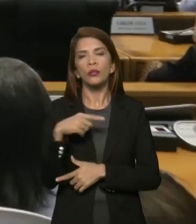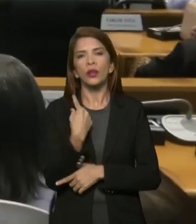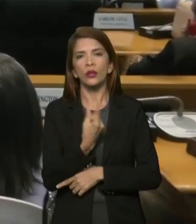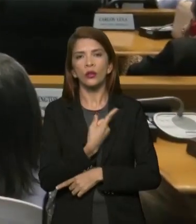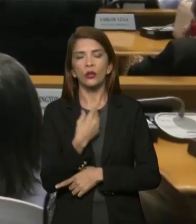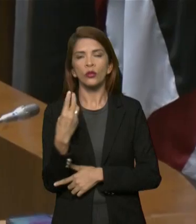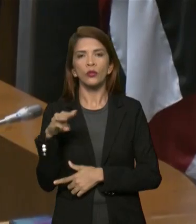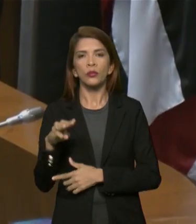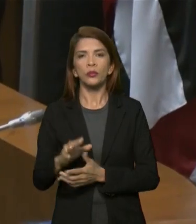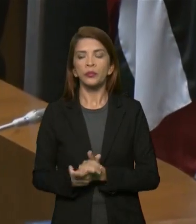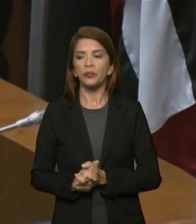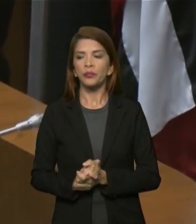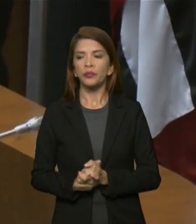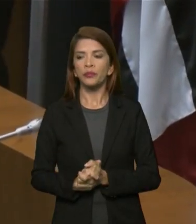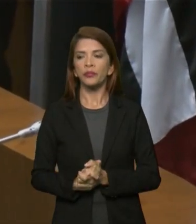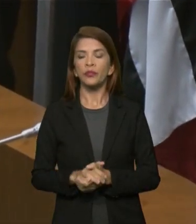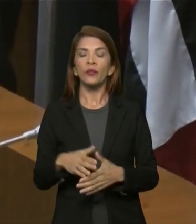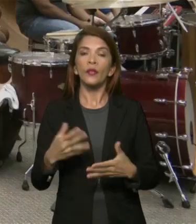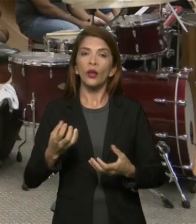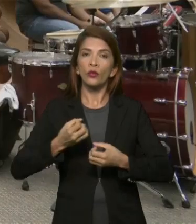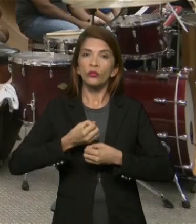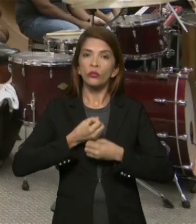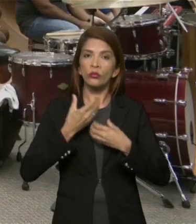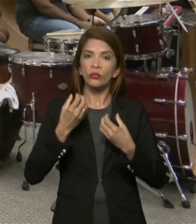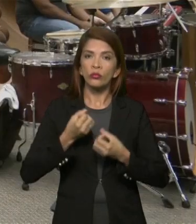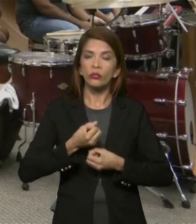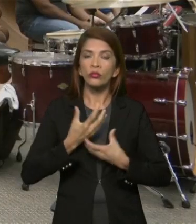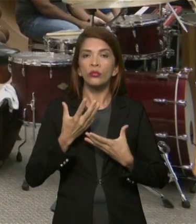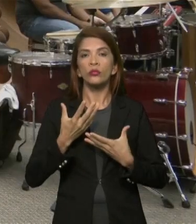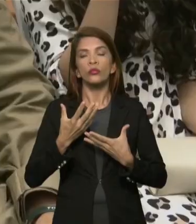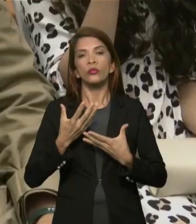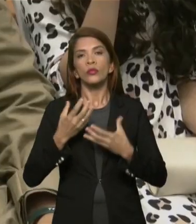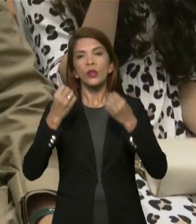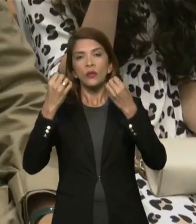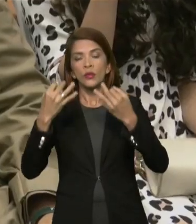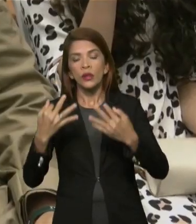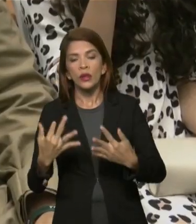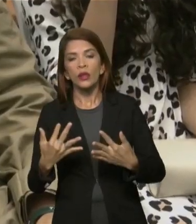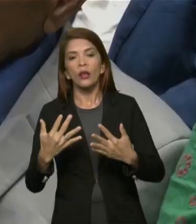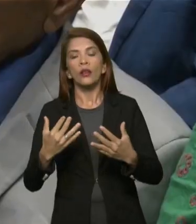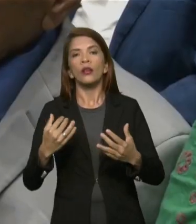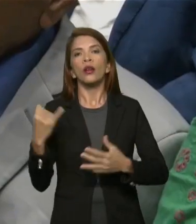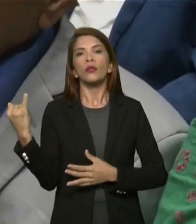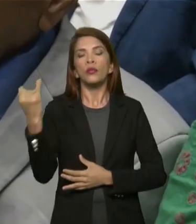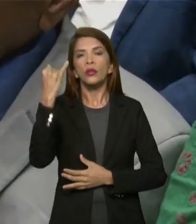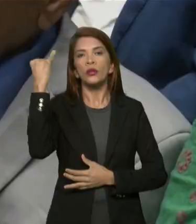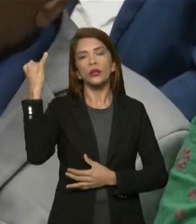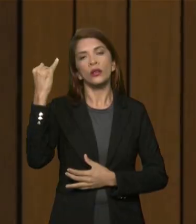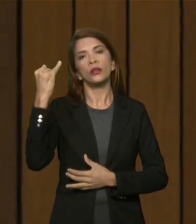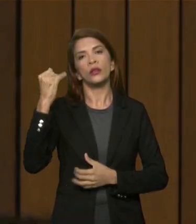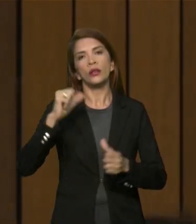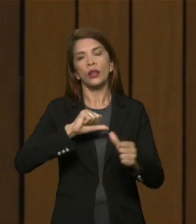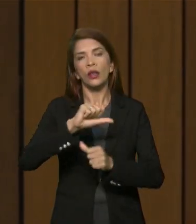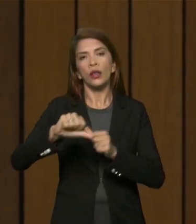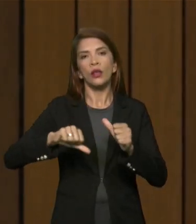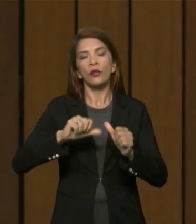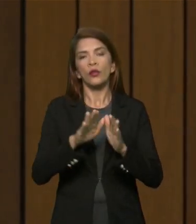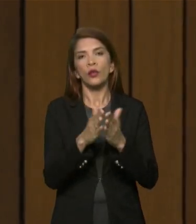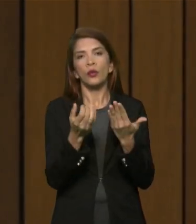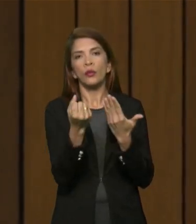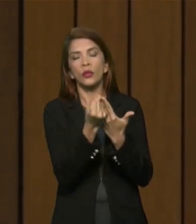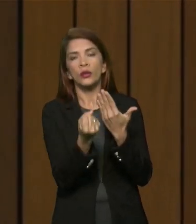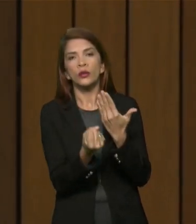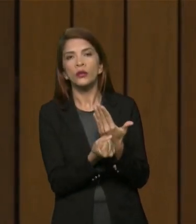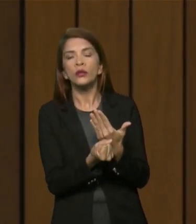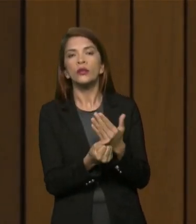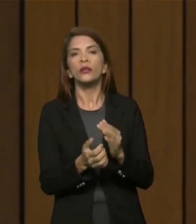a cerimônia, os discursos destacaram a importância da reforma protestante na promoção da liberdade religiosa, valorização da